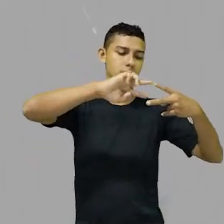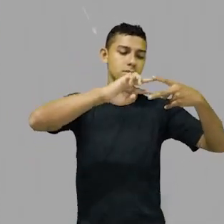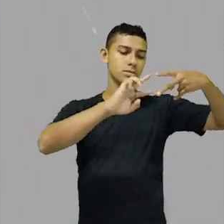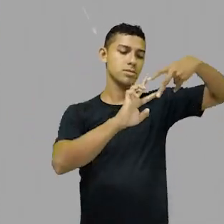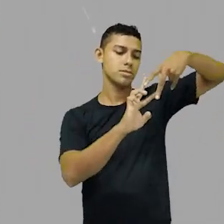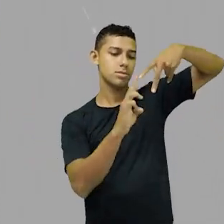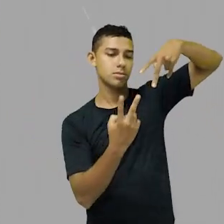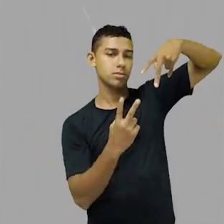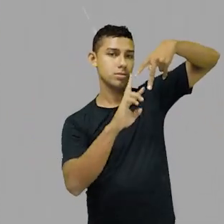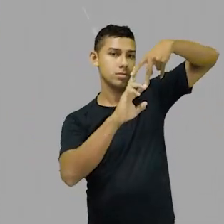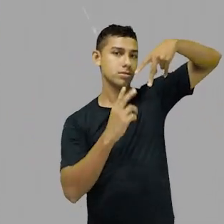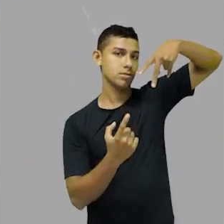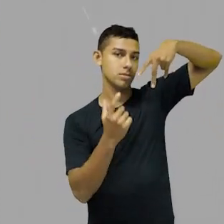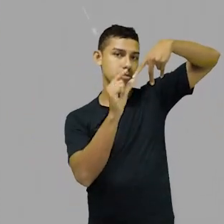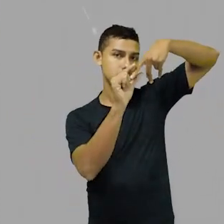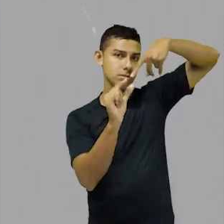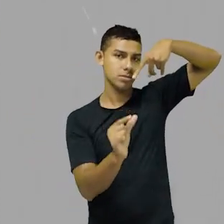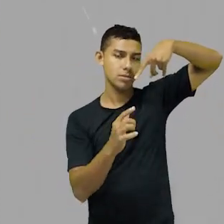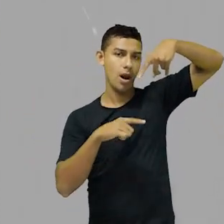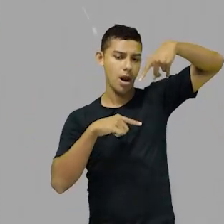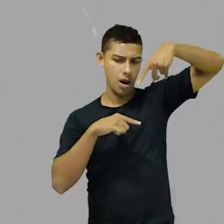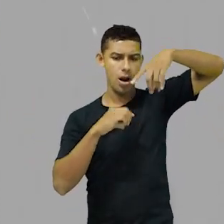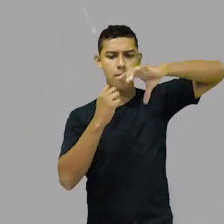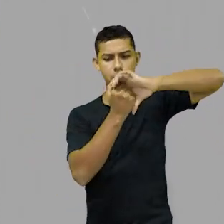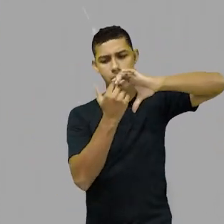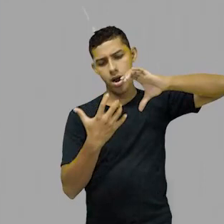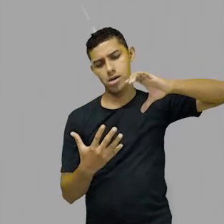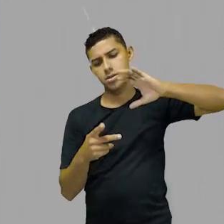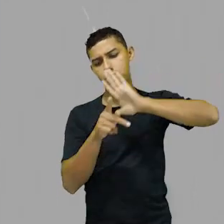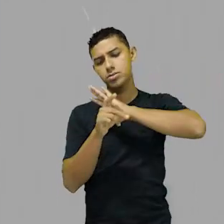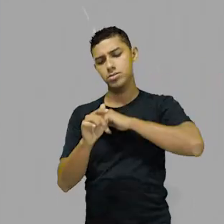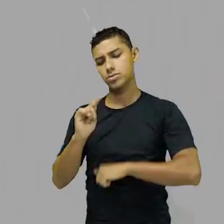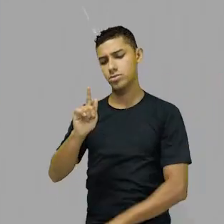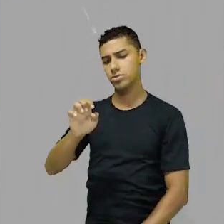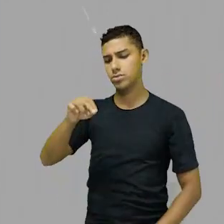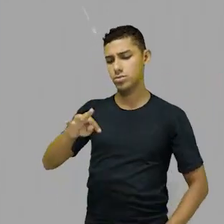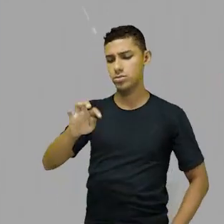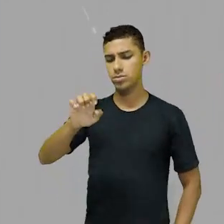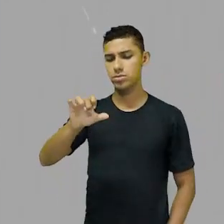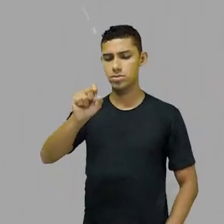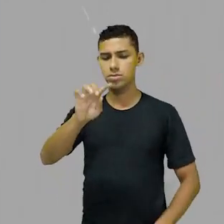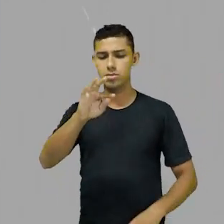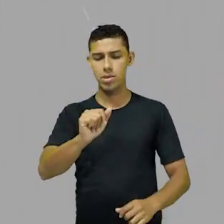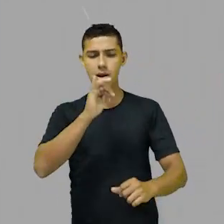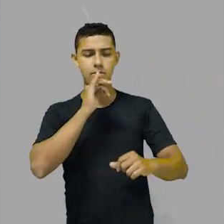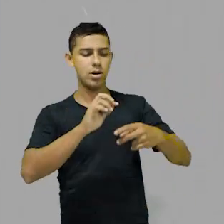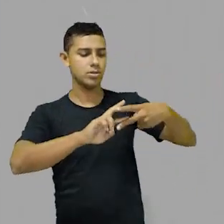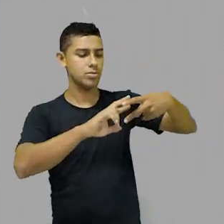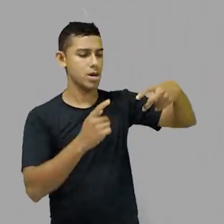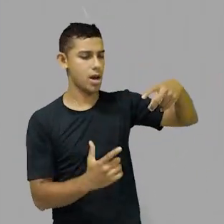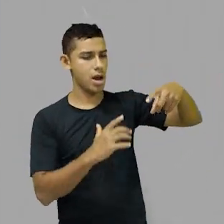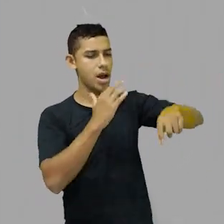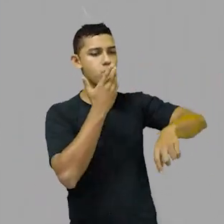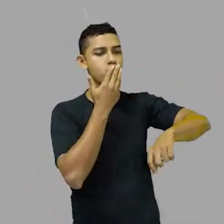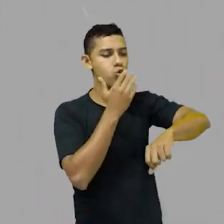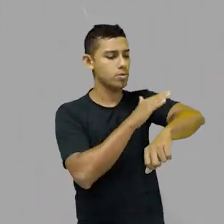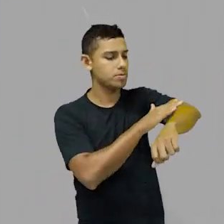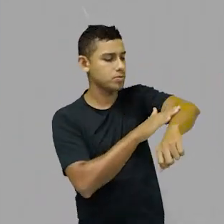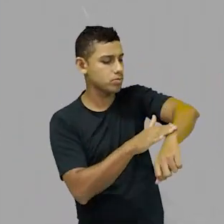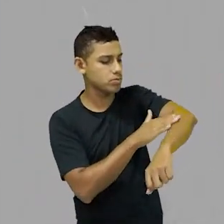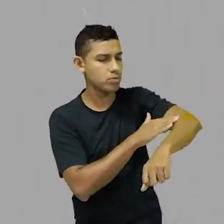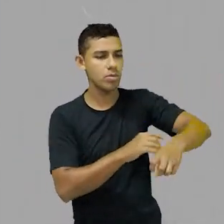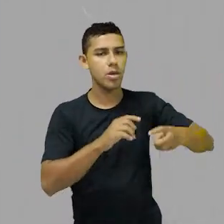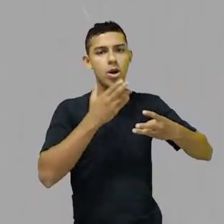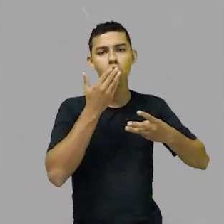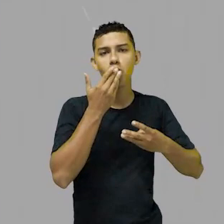uma característica genética. Nós temos milhares de características genéticas, como a cor da pele, cor do cabelo, a cor